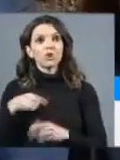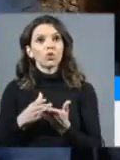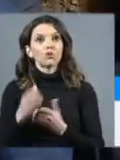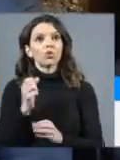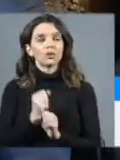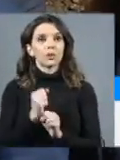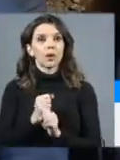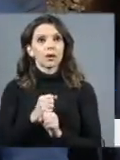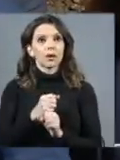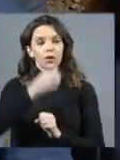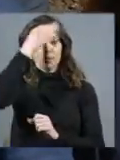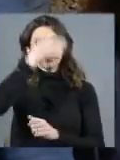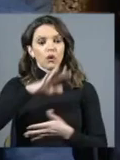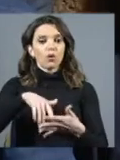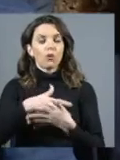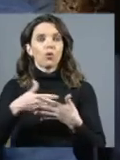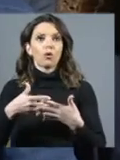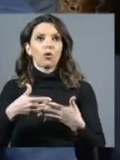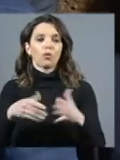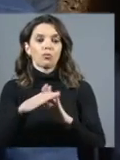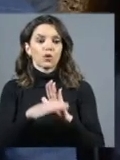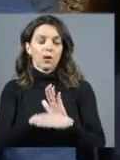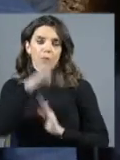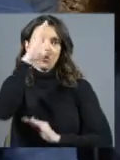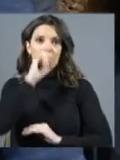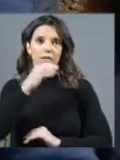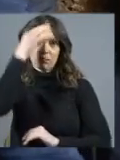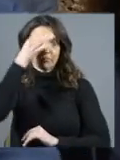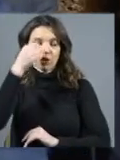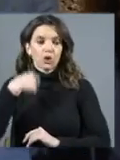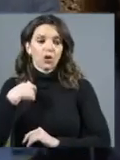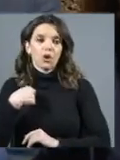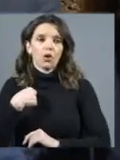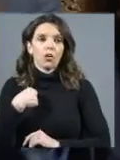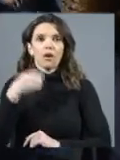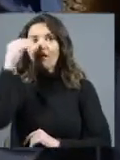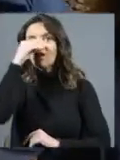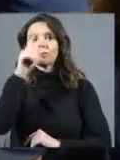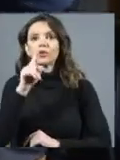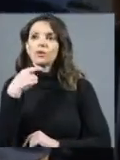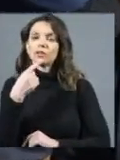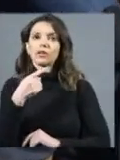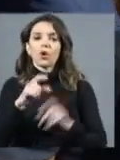cumprir o programa do Governo. Porque esta, eu não sou hipócrita ao ponto de dizer